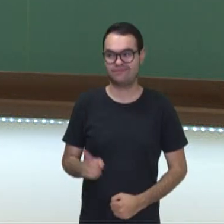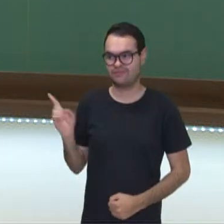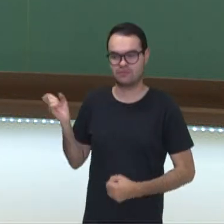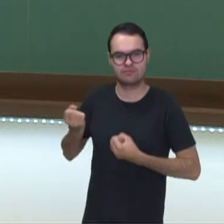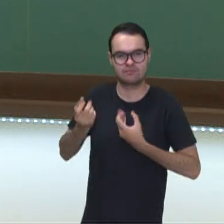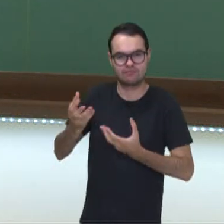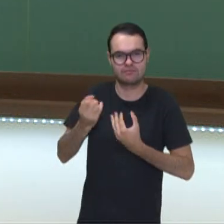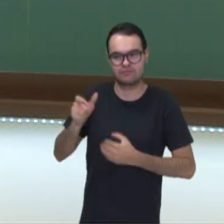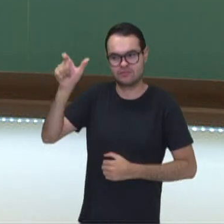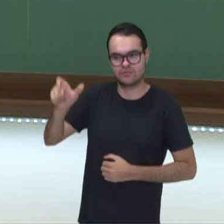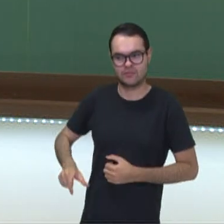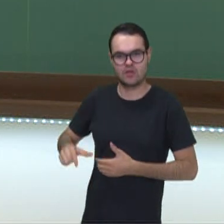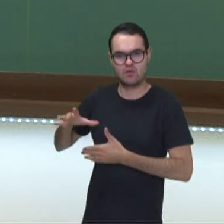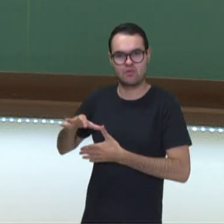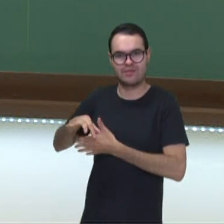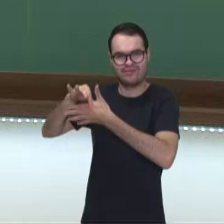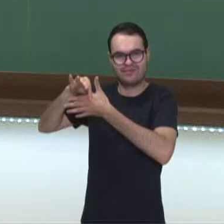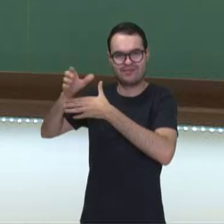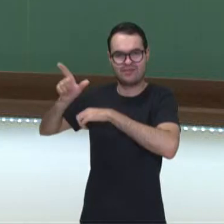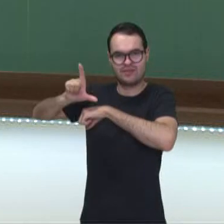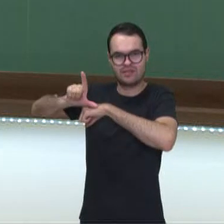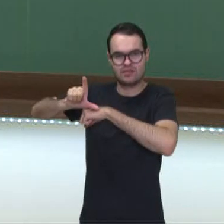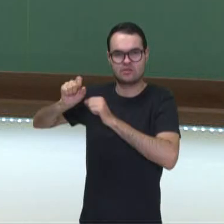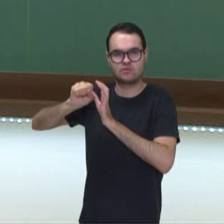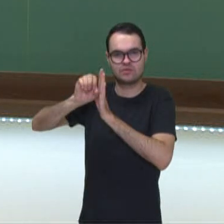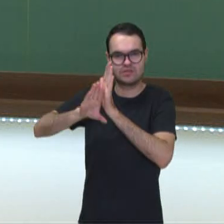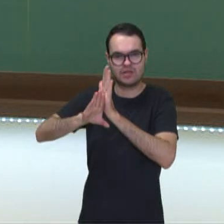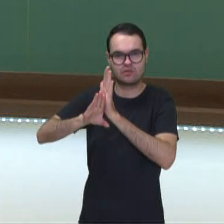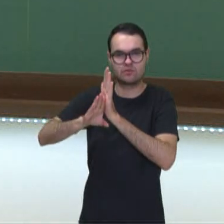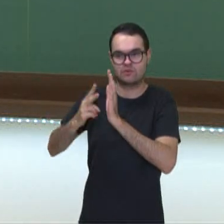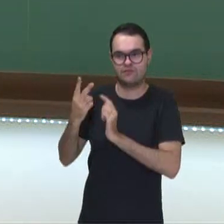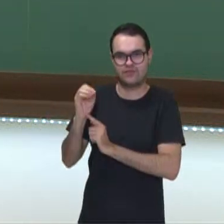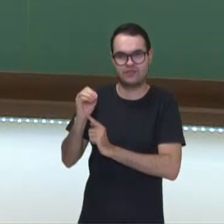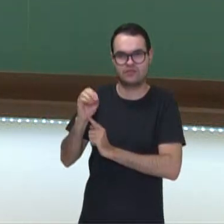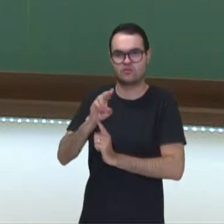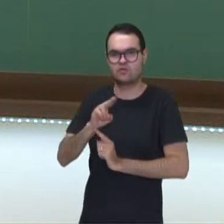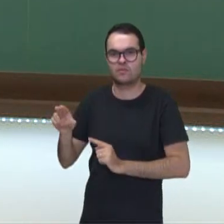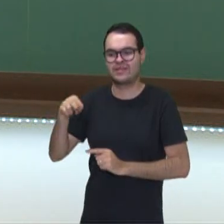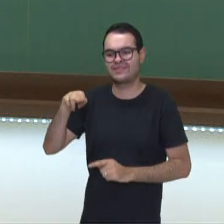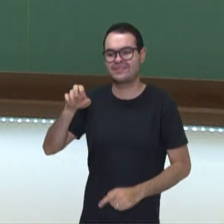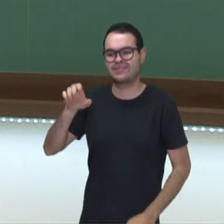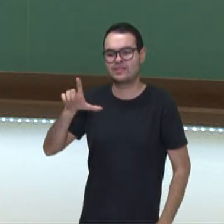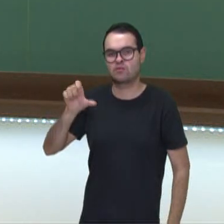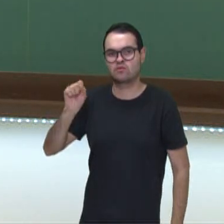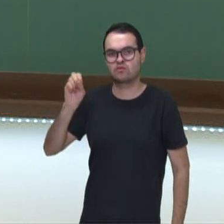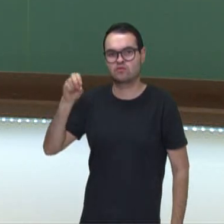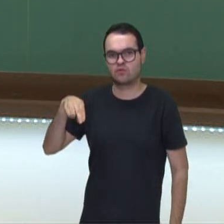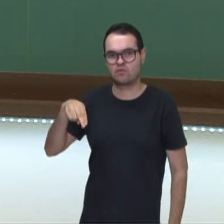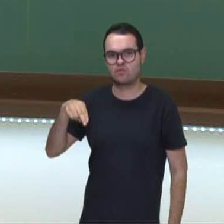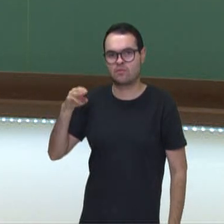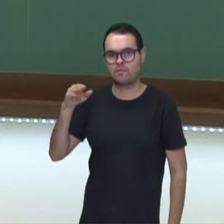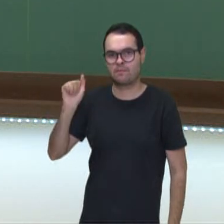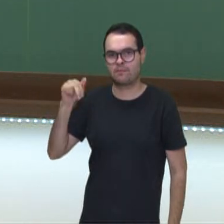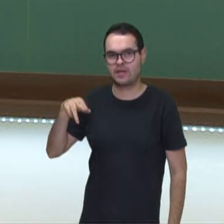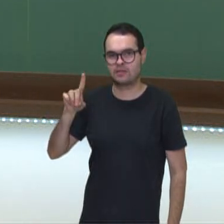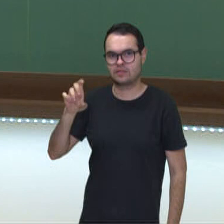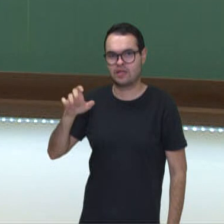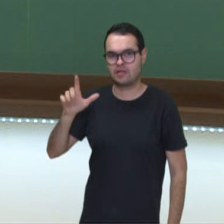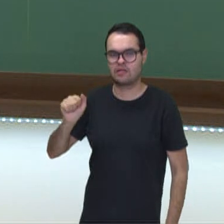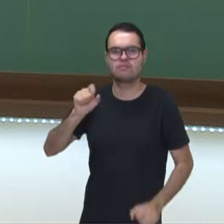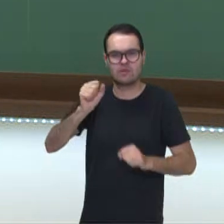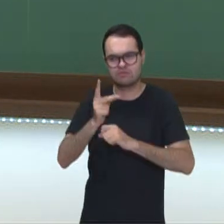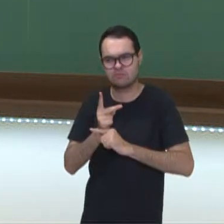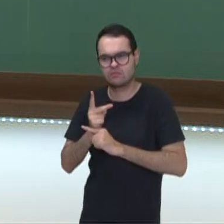grande líder do século XX chamado Nelson Mandela. Se você não conhece essa história, você pode procurar no